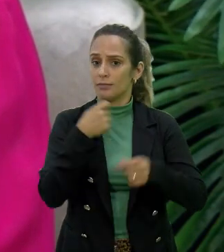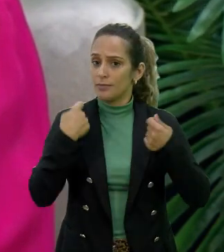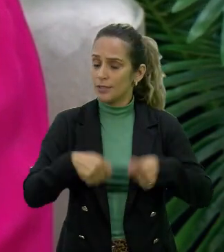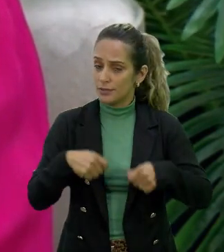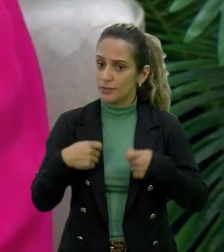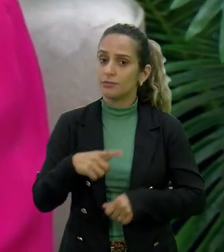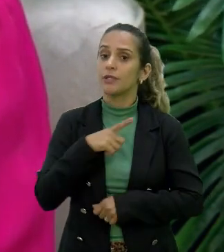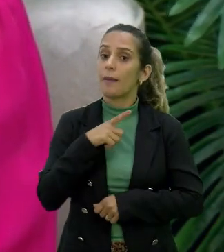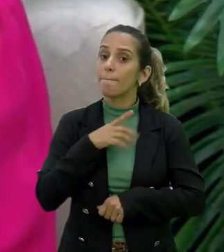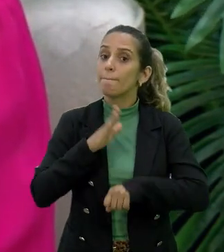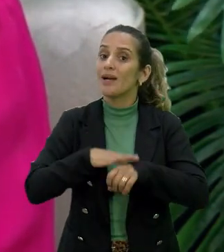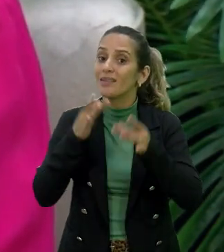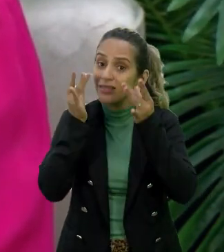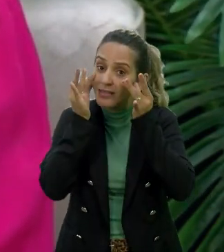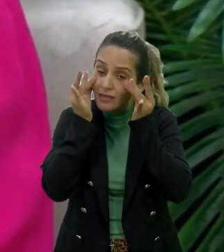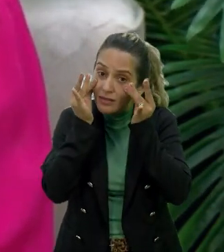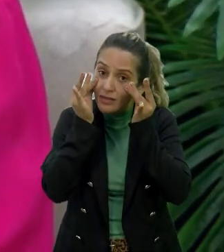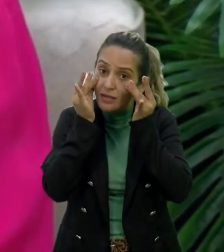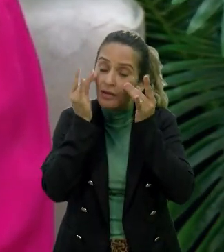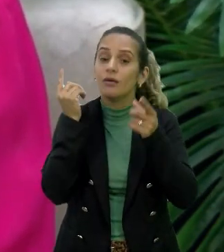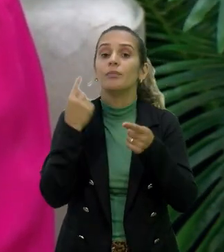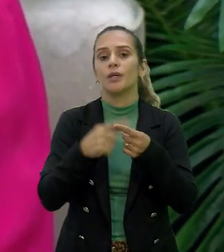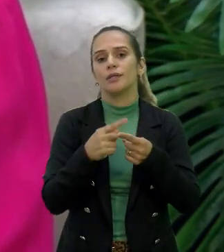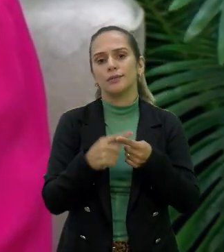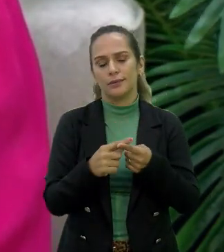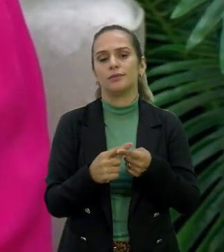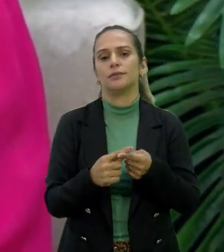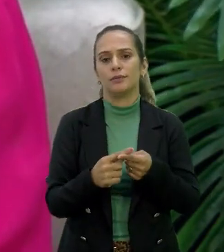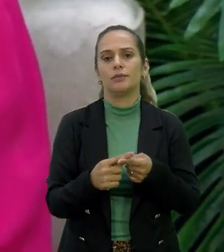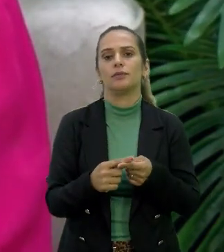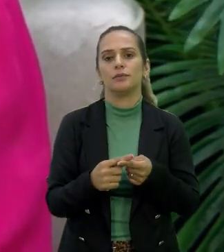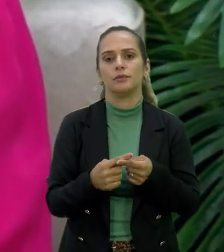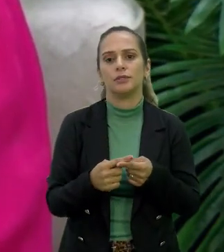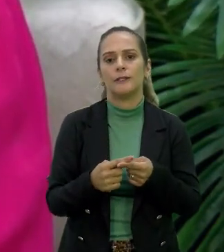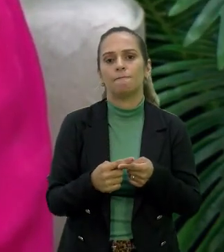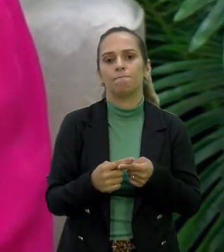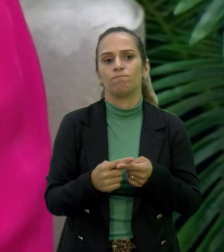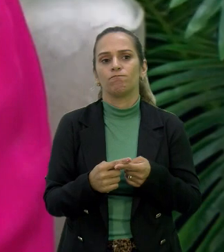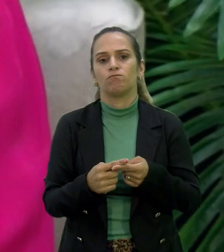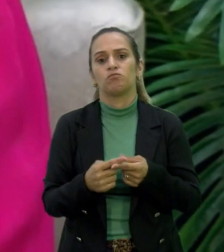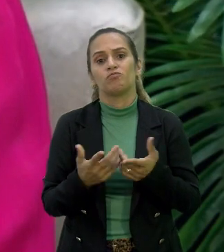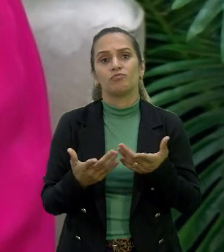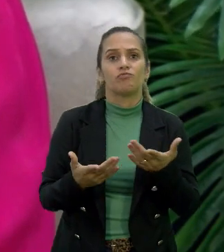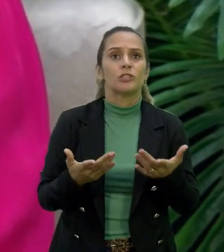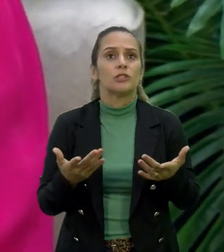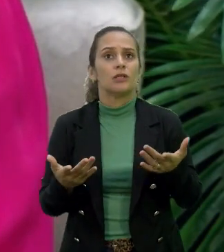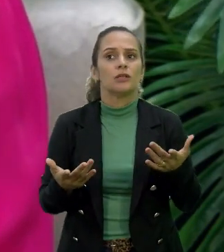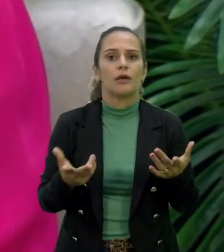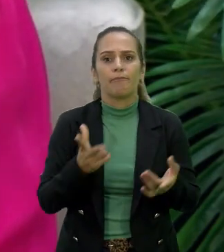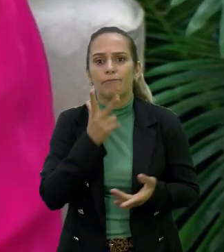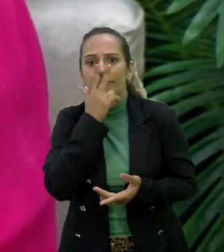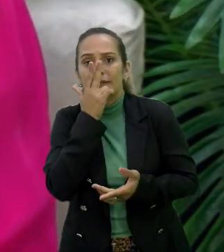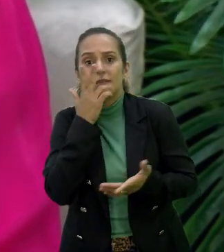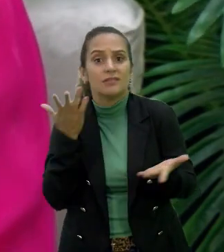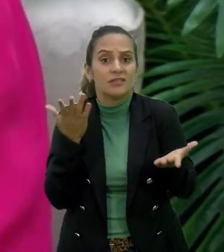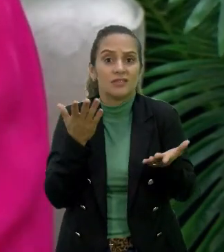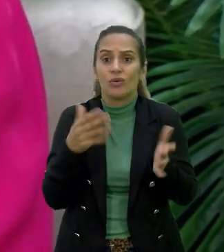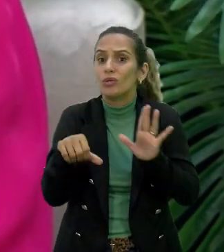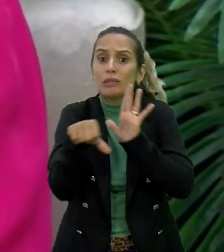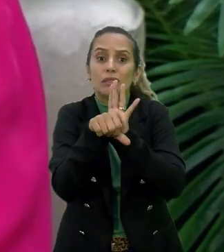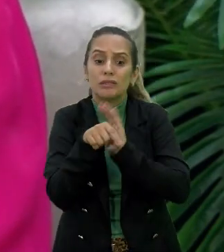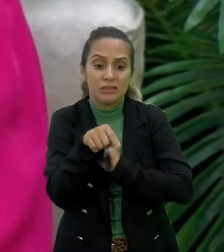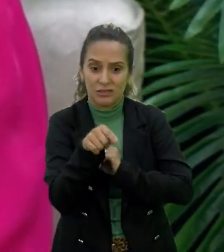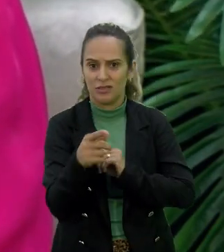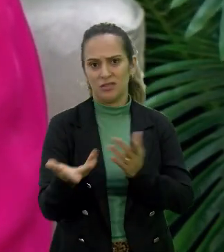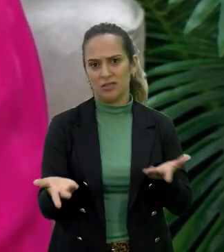precisa ter sim mais atenção porque a questão até é de Eu acho assim é até